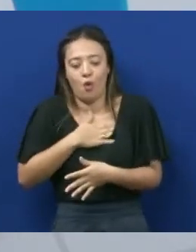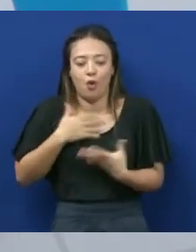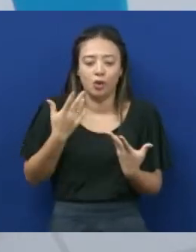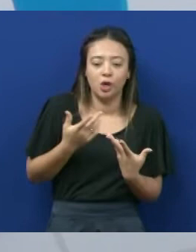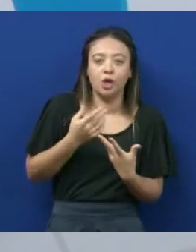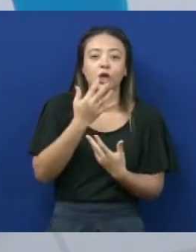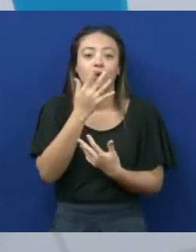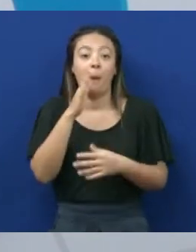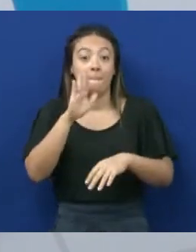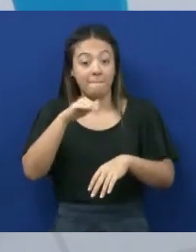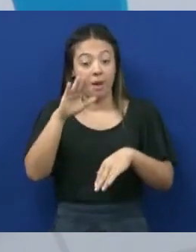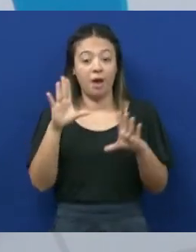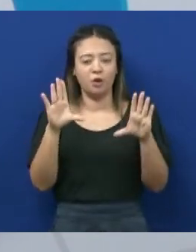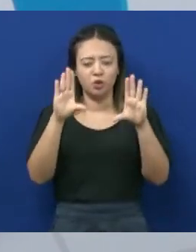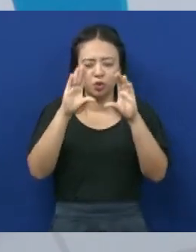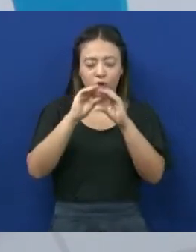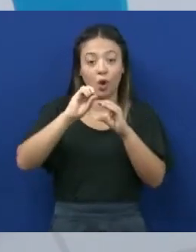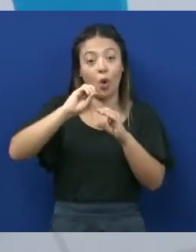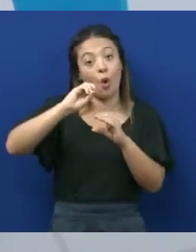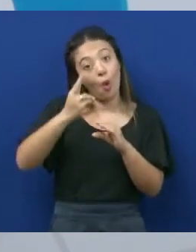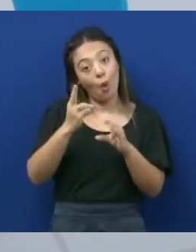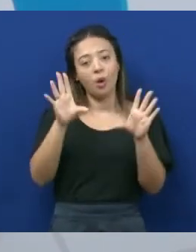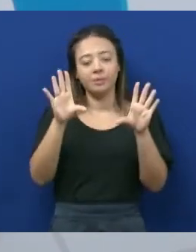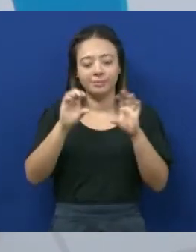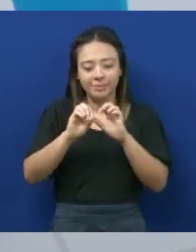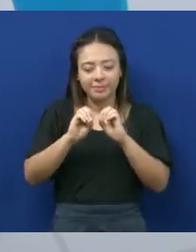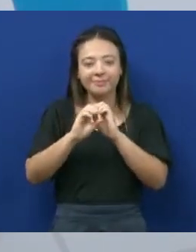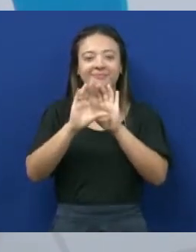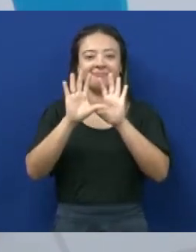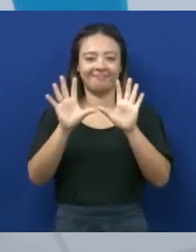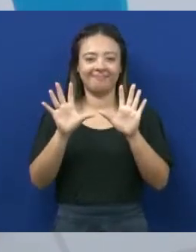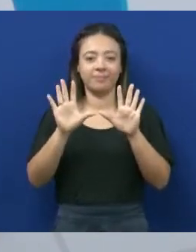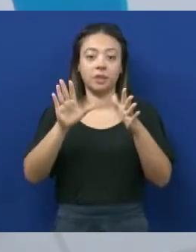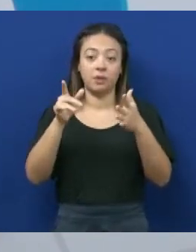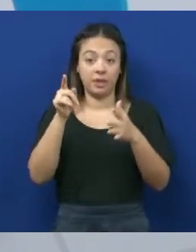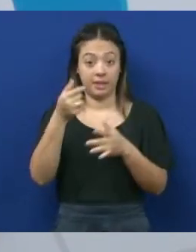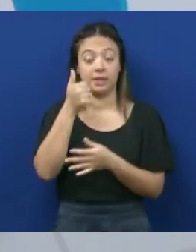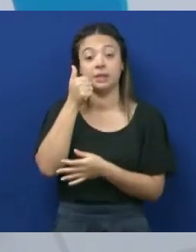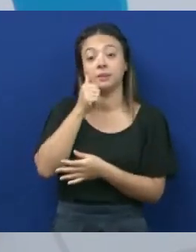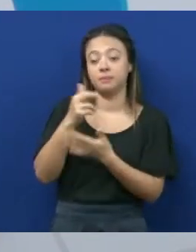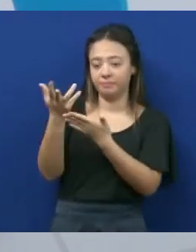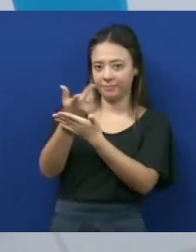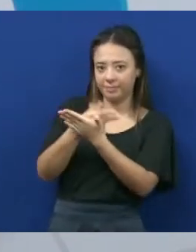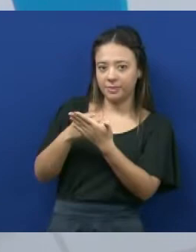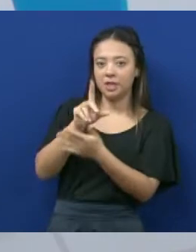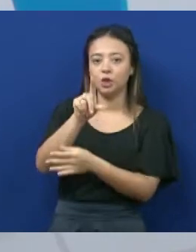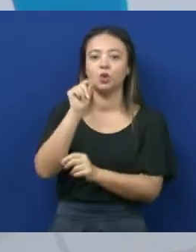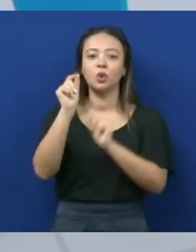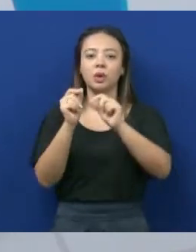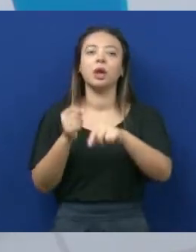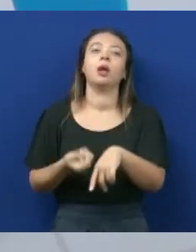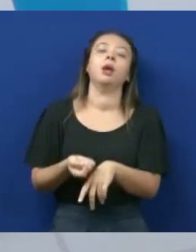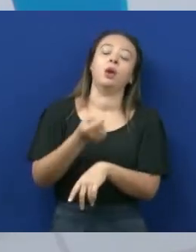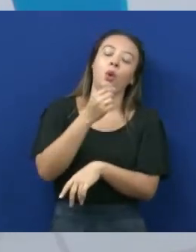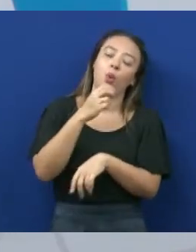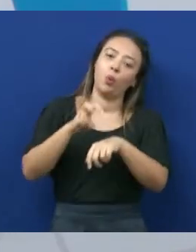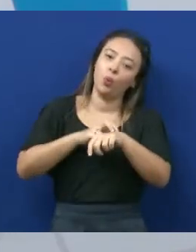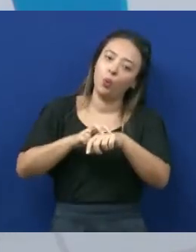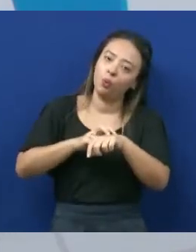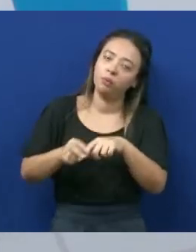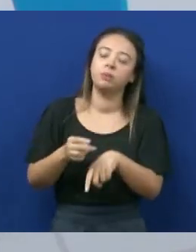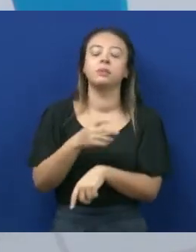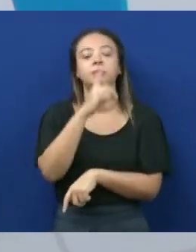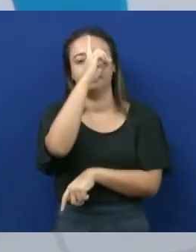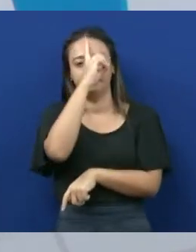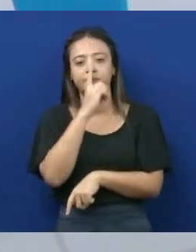vai fazendo ali a sua obra só voltada para aquilo ali. A Tarsila, por exemplo, escolheu aqui para o Abaporu o verde, o amarelo e o azul.